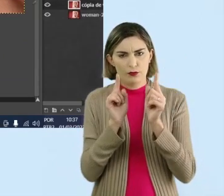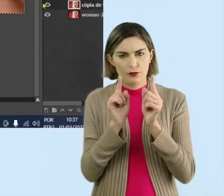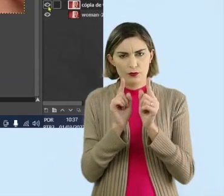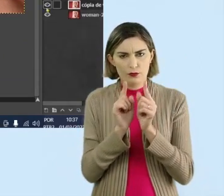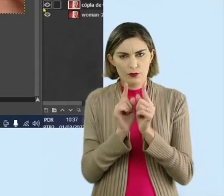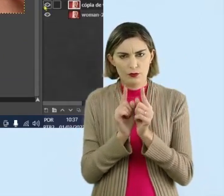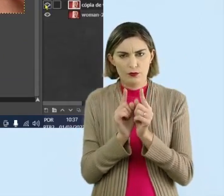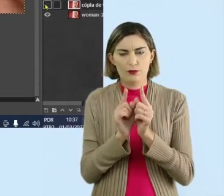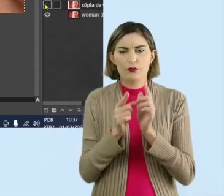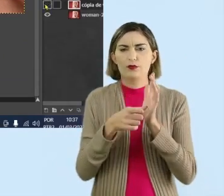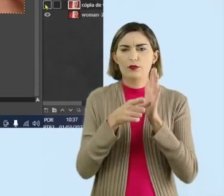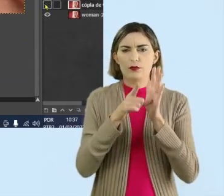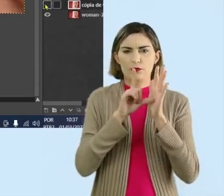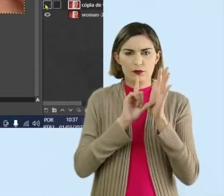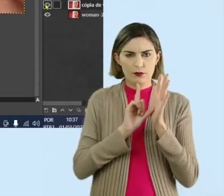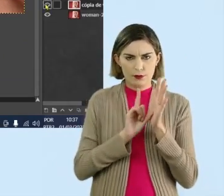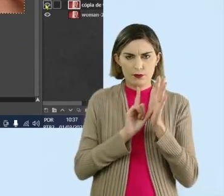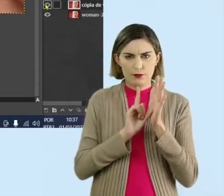antes,